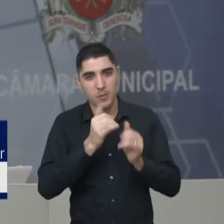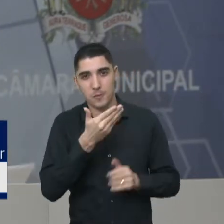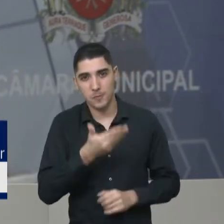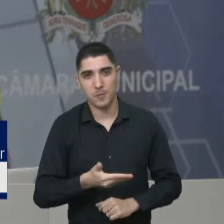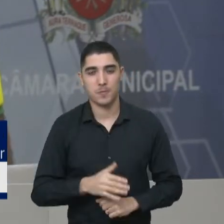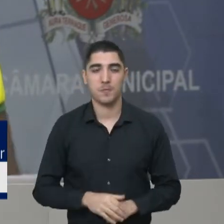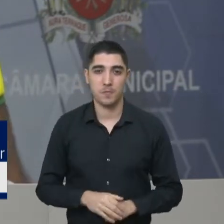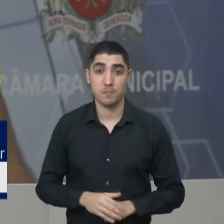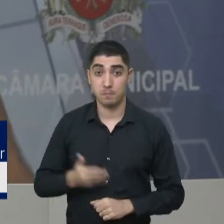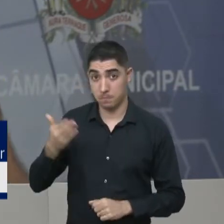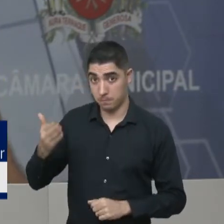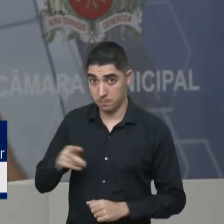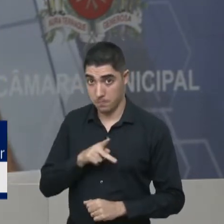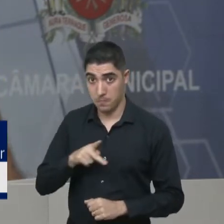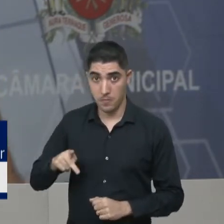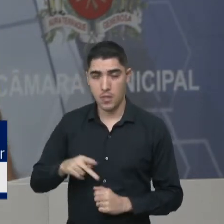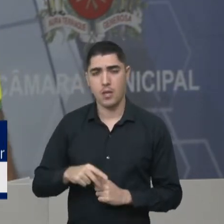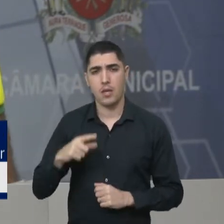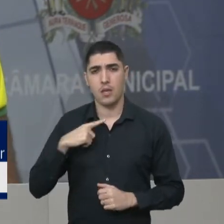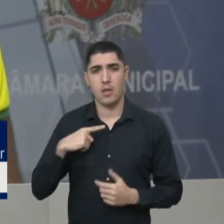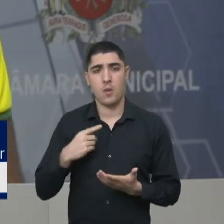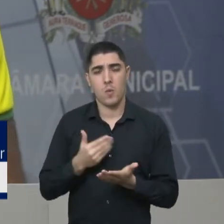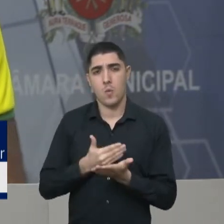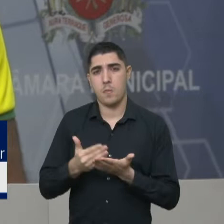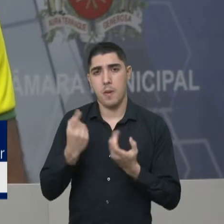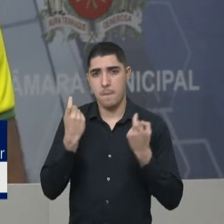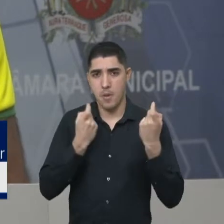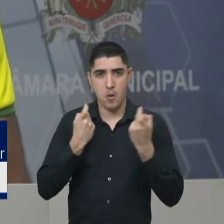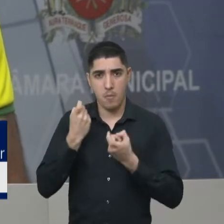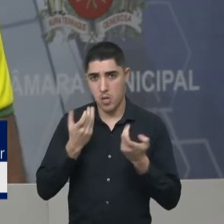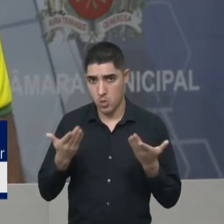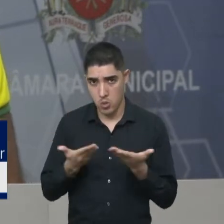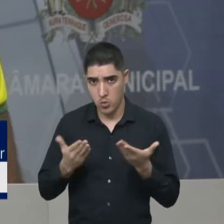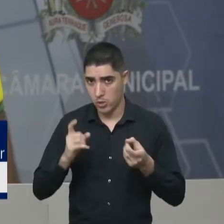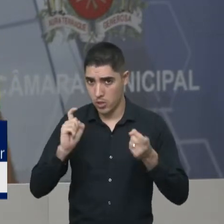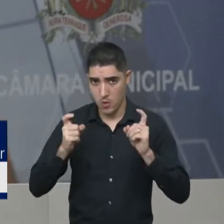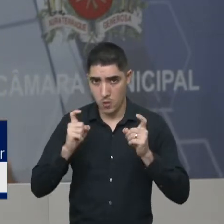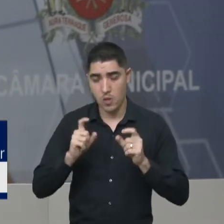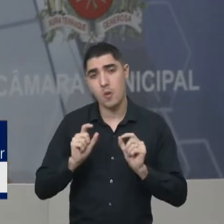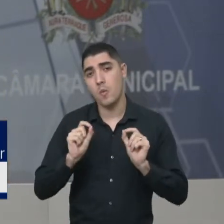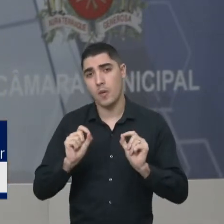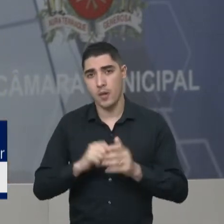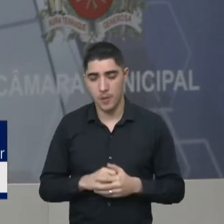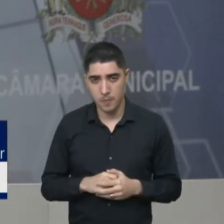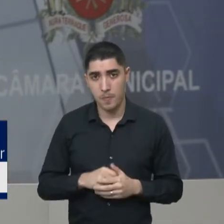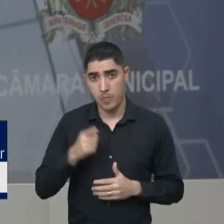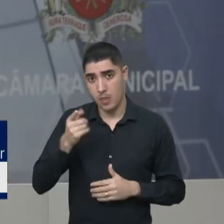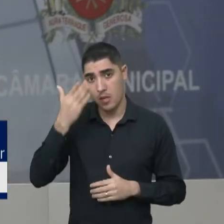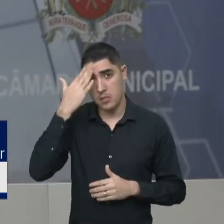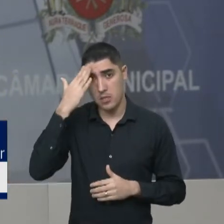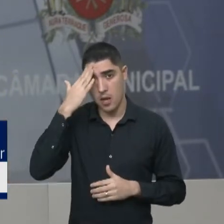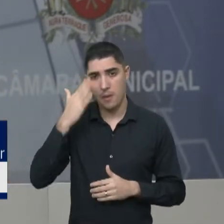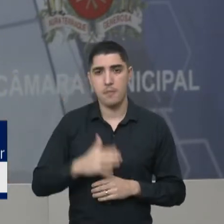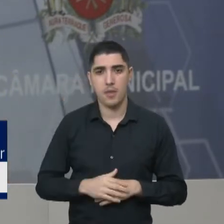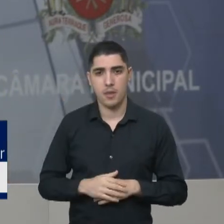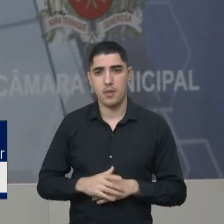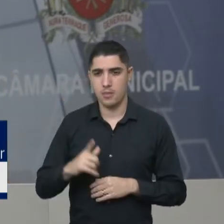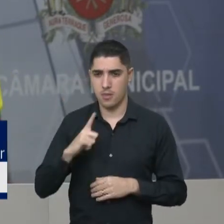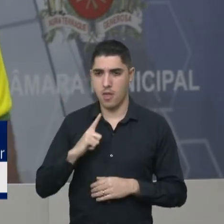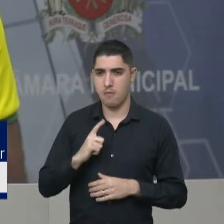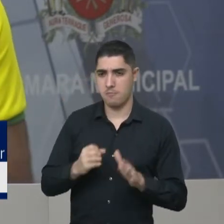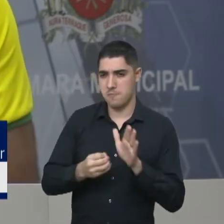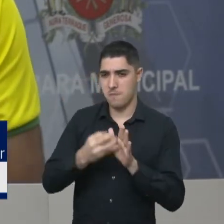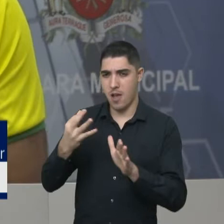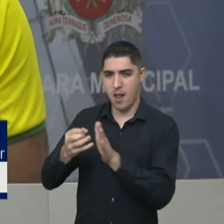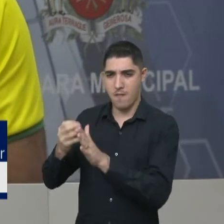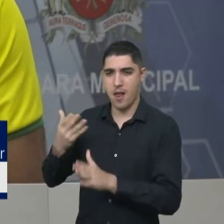presidente, eu estou meio preocupado na sessão de hoje. O senhor sabe que aqui nós temos vários amigos, ou seja, todos